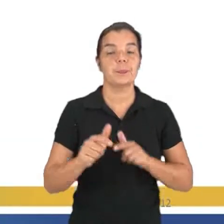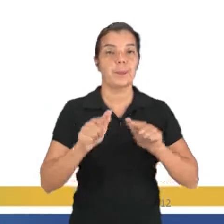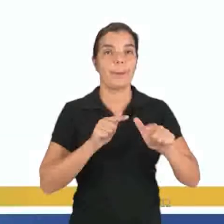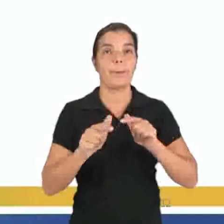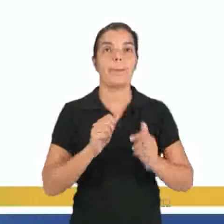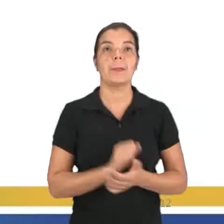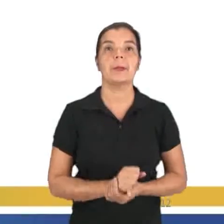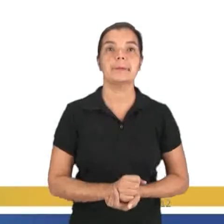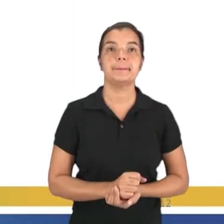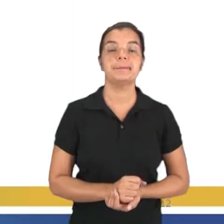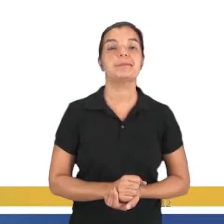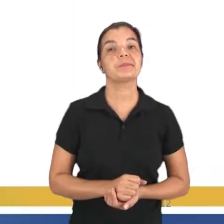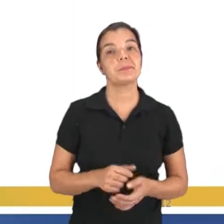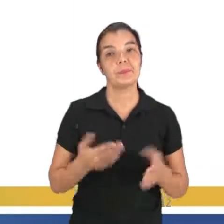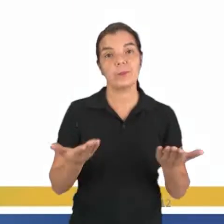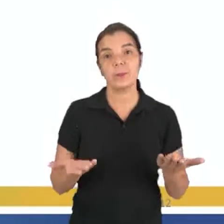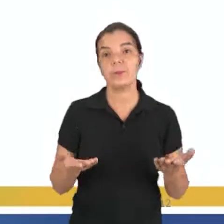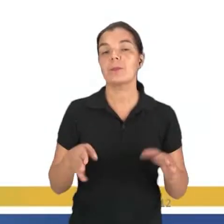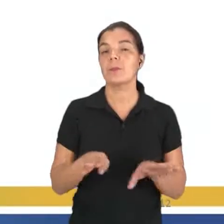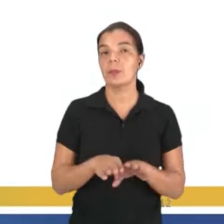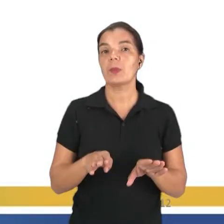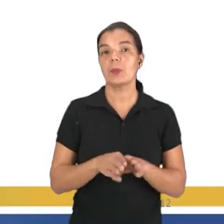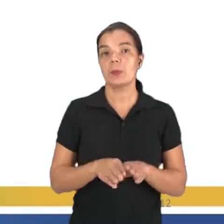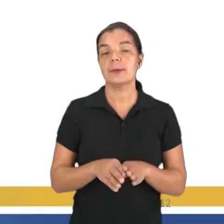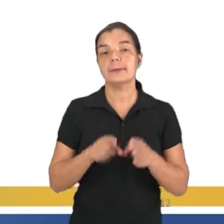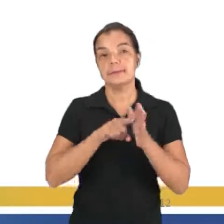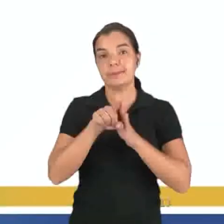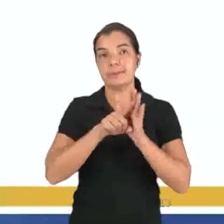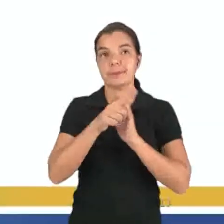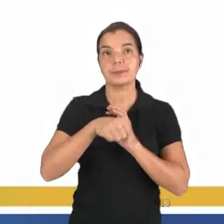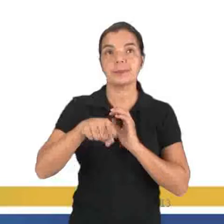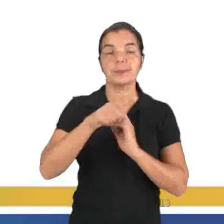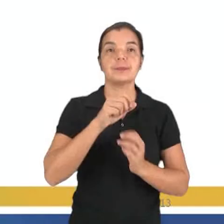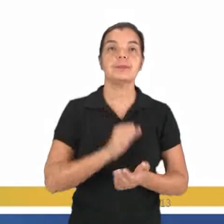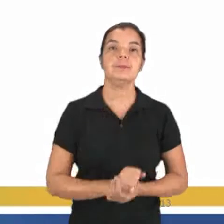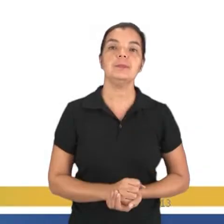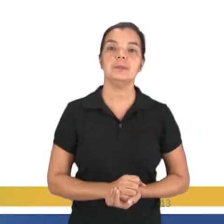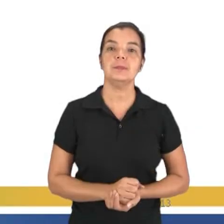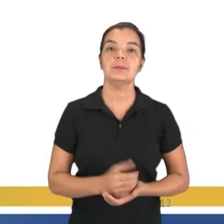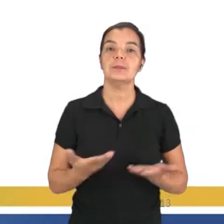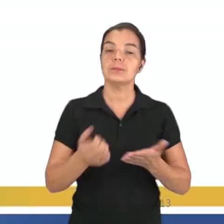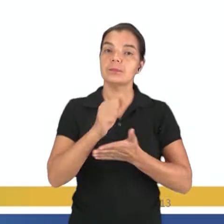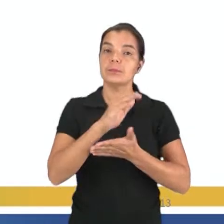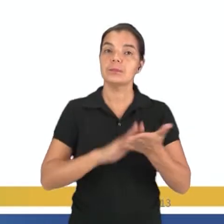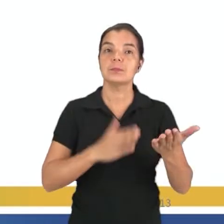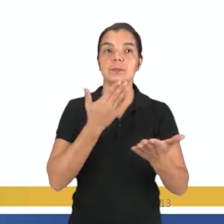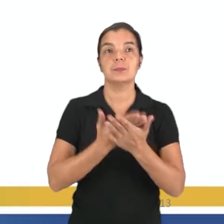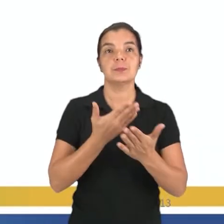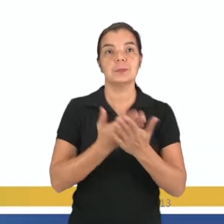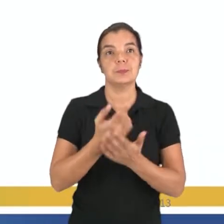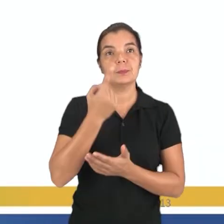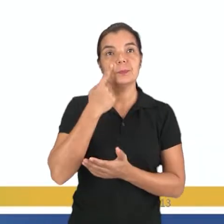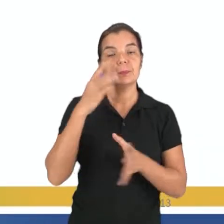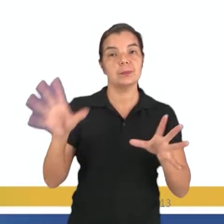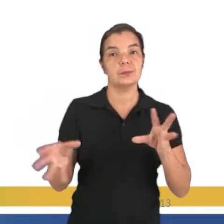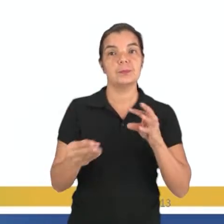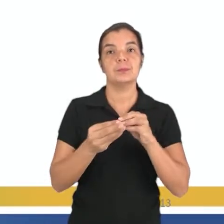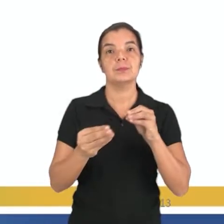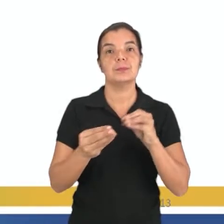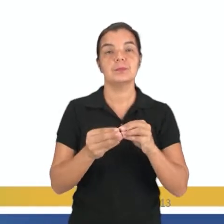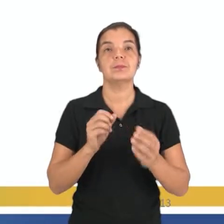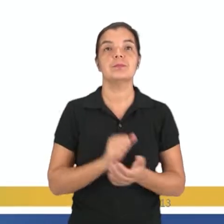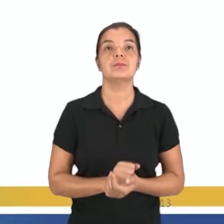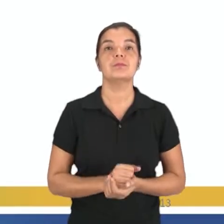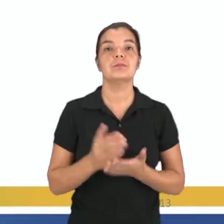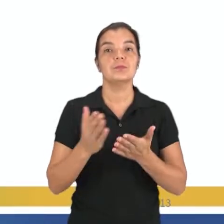trabalhadores. Então, isso pode ser fonte de pesquisa para vocês. Para exercitar nossa aula, nós vamos resumir aqui com